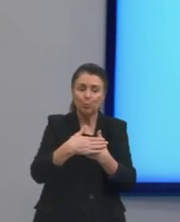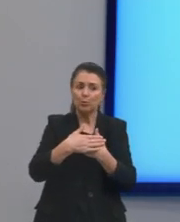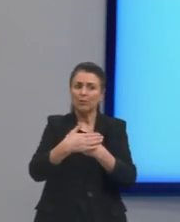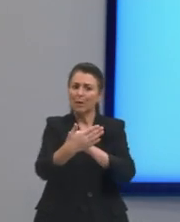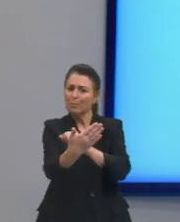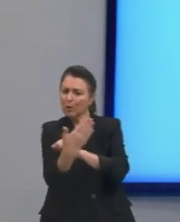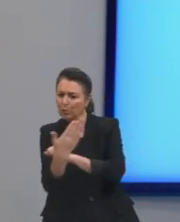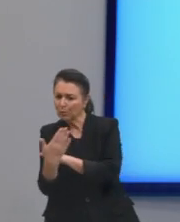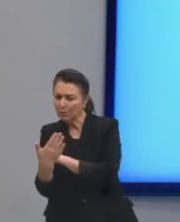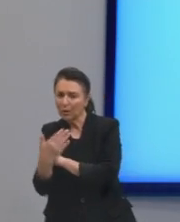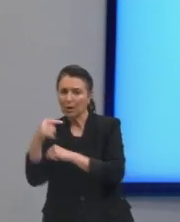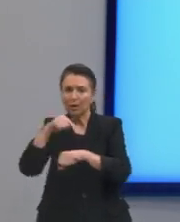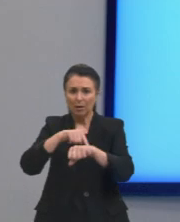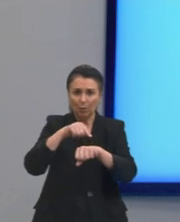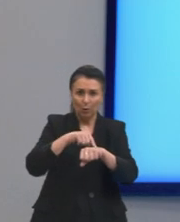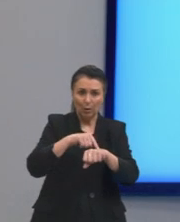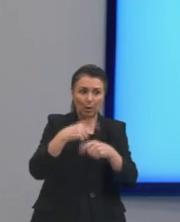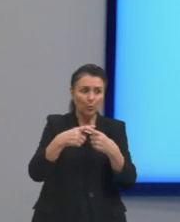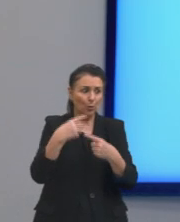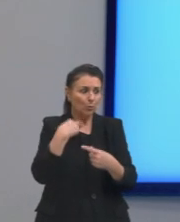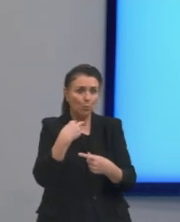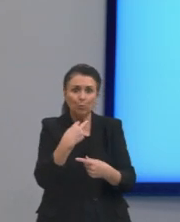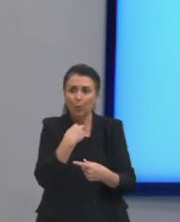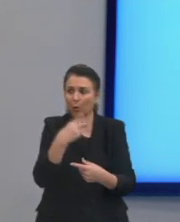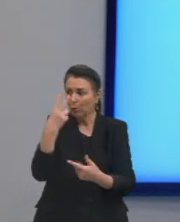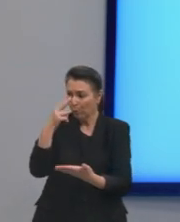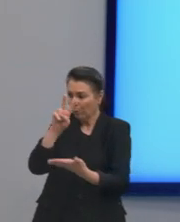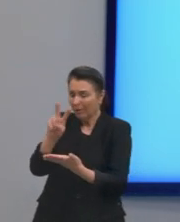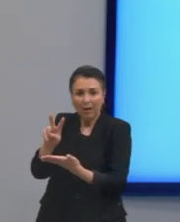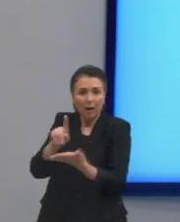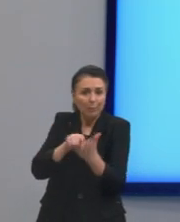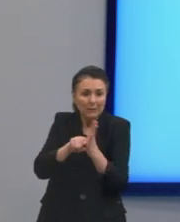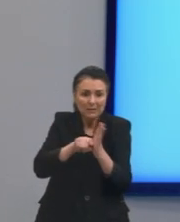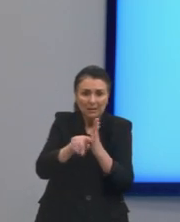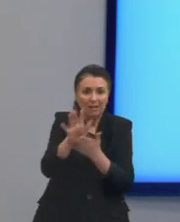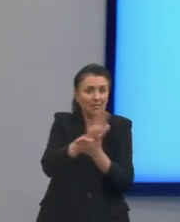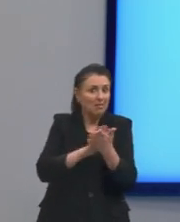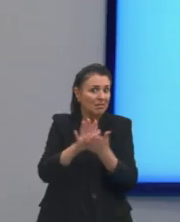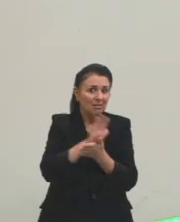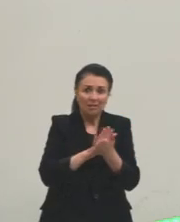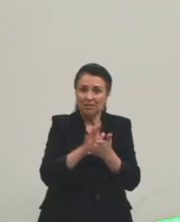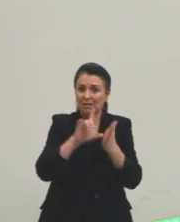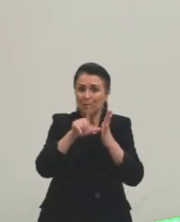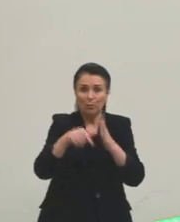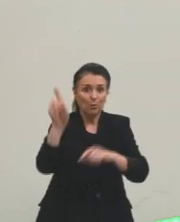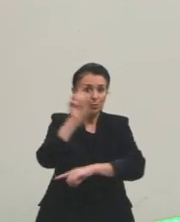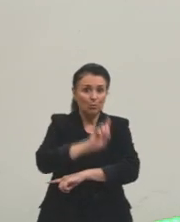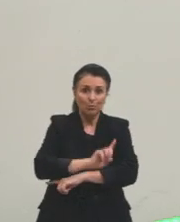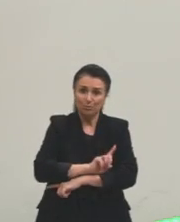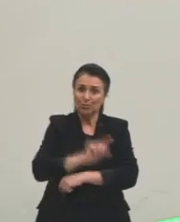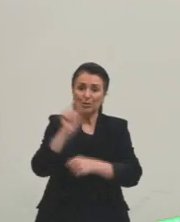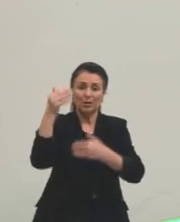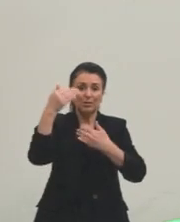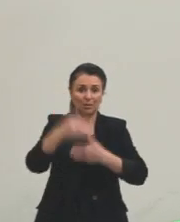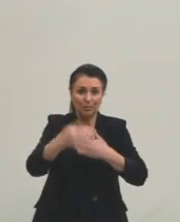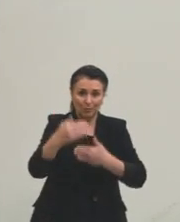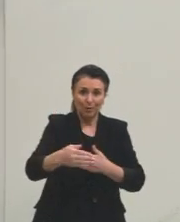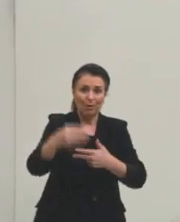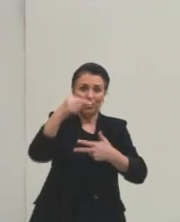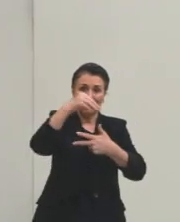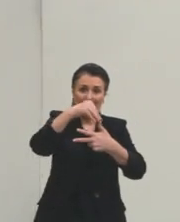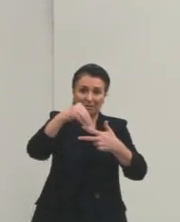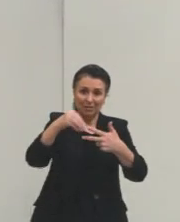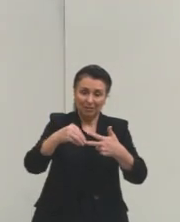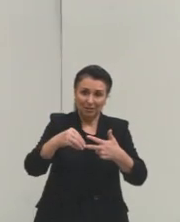porque eu não vou ter consultar nada no dia da prova do Enem eu não posso consultar um material paralelo eu